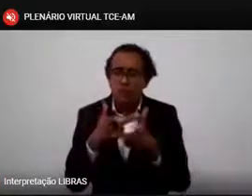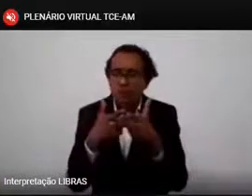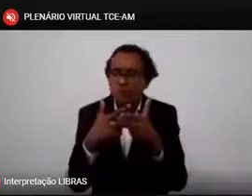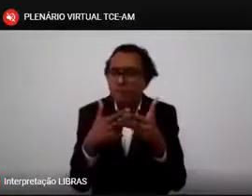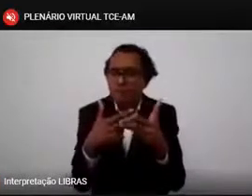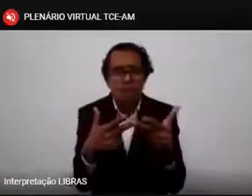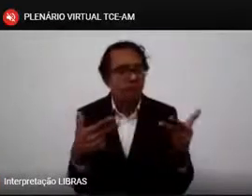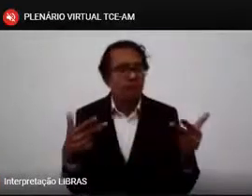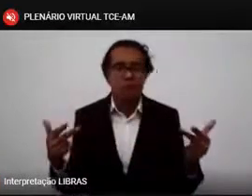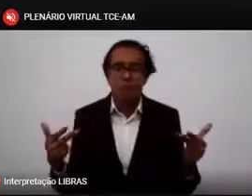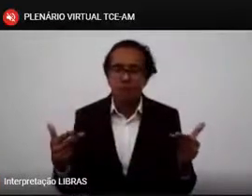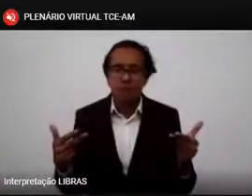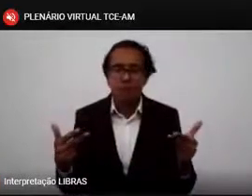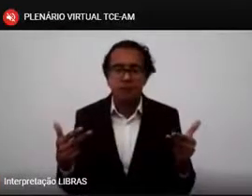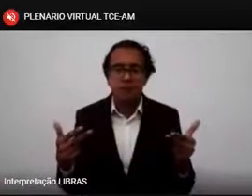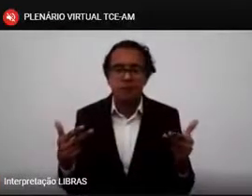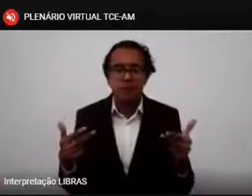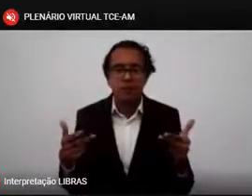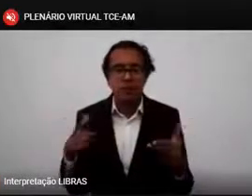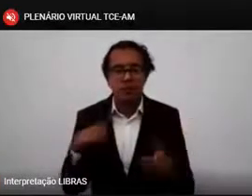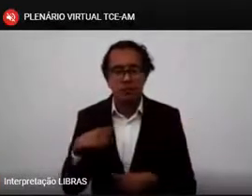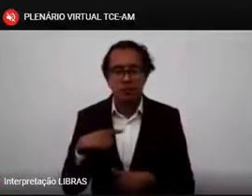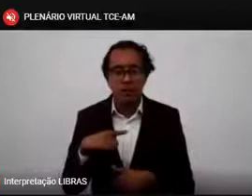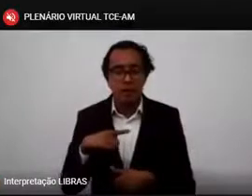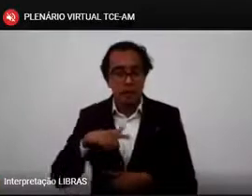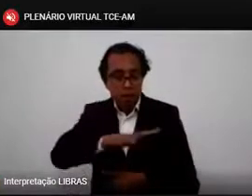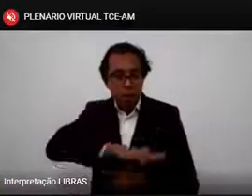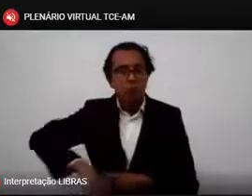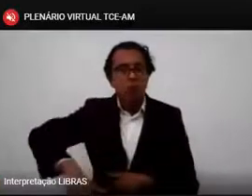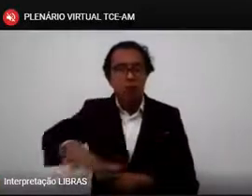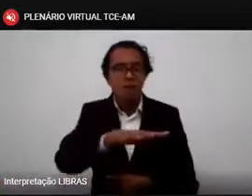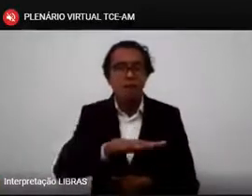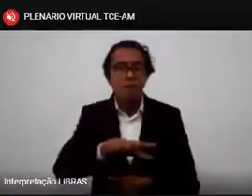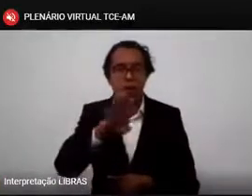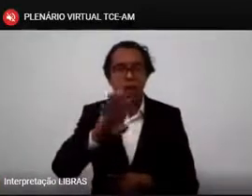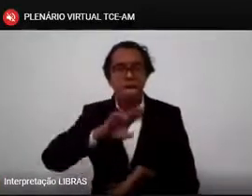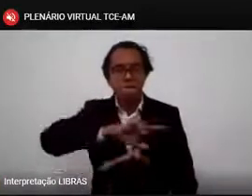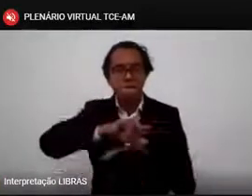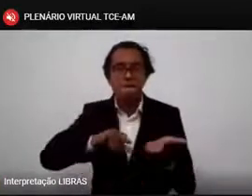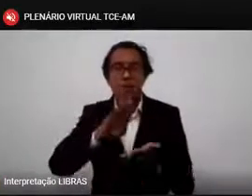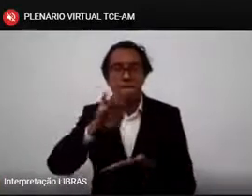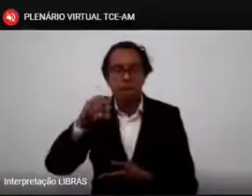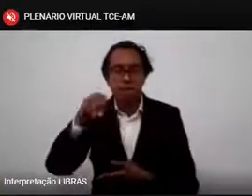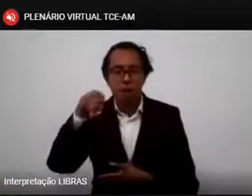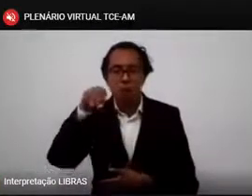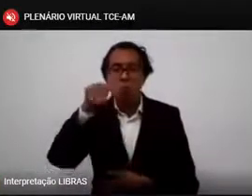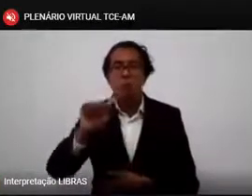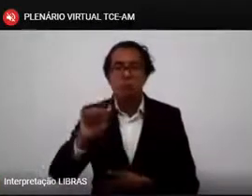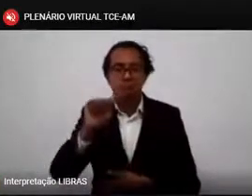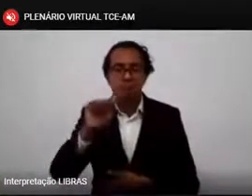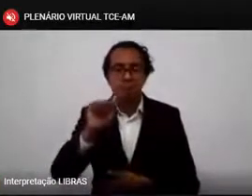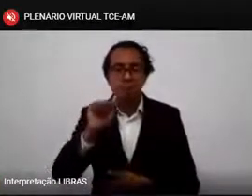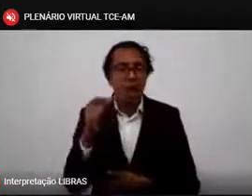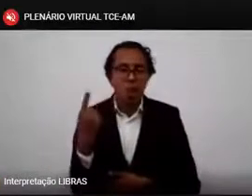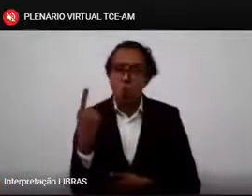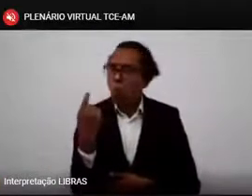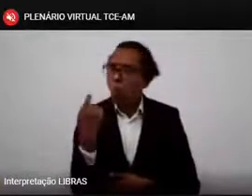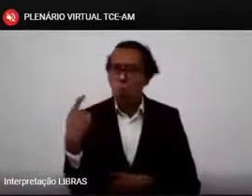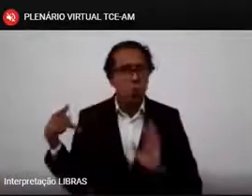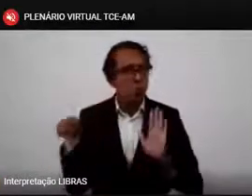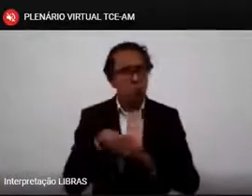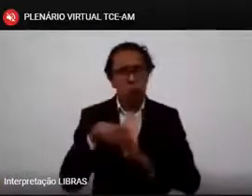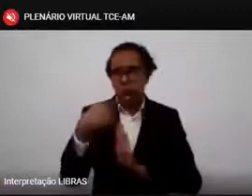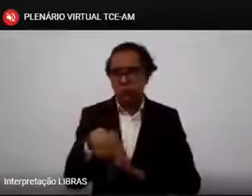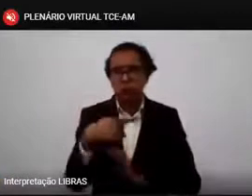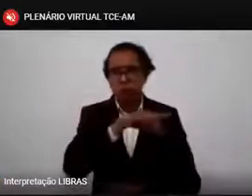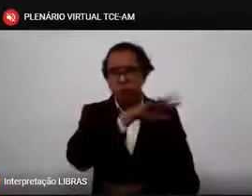que acontece no bioma amazônico. Então, isso é uma característica única da floresta amazônica.